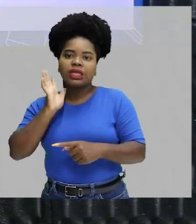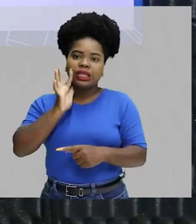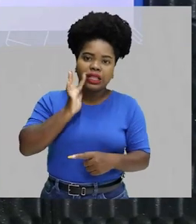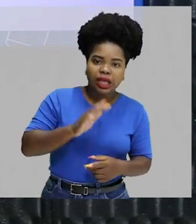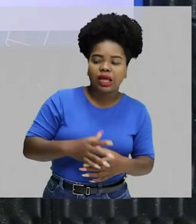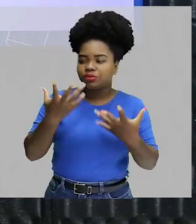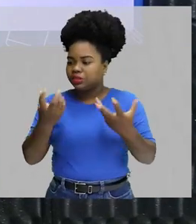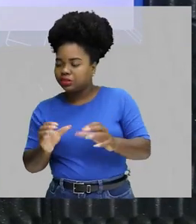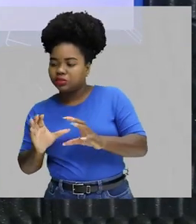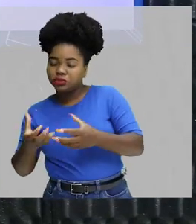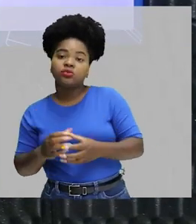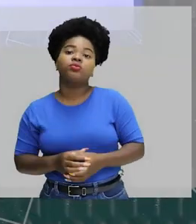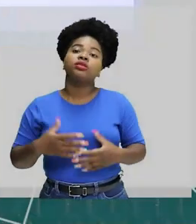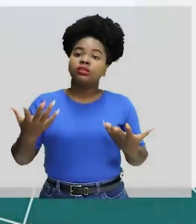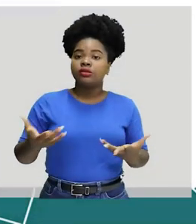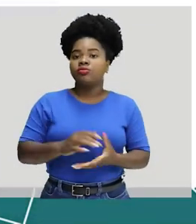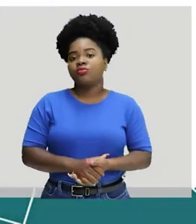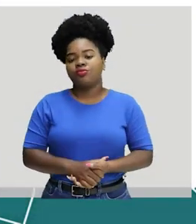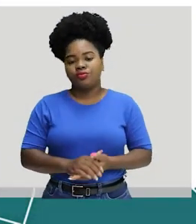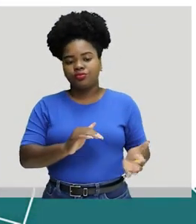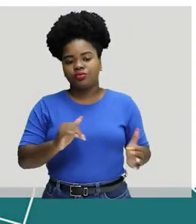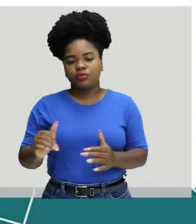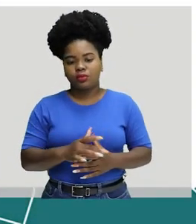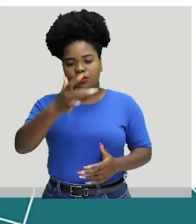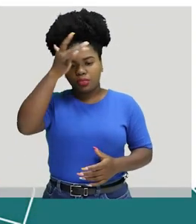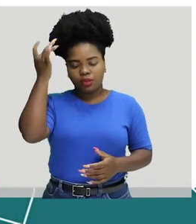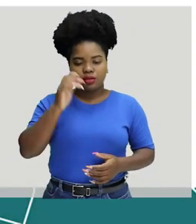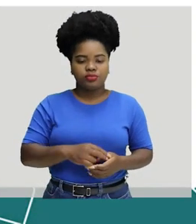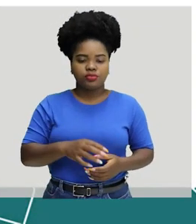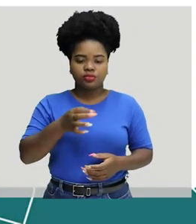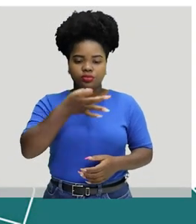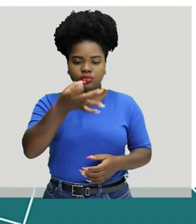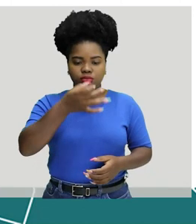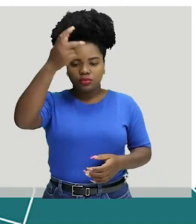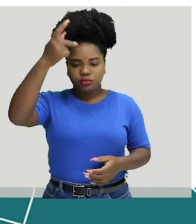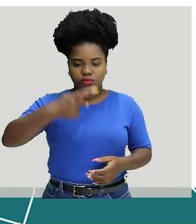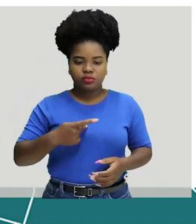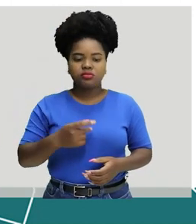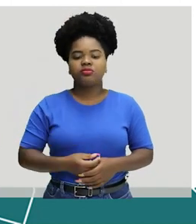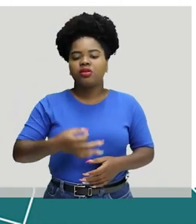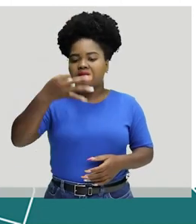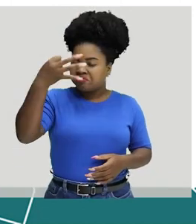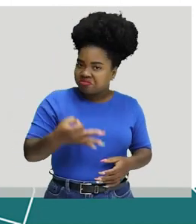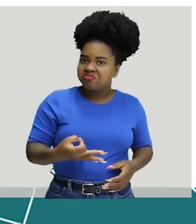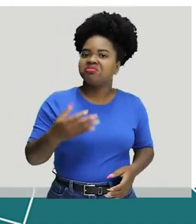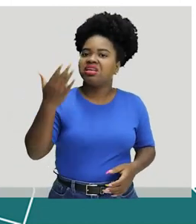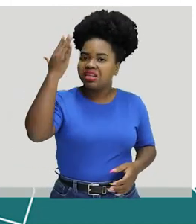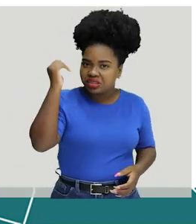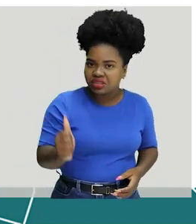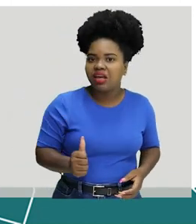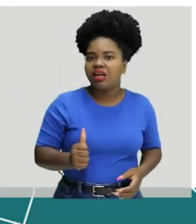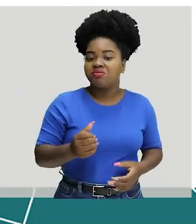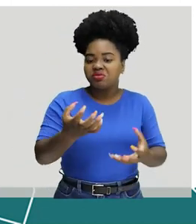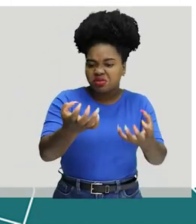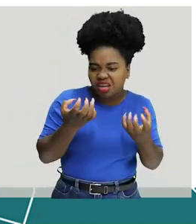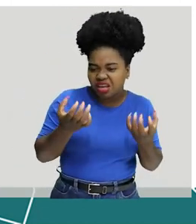grupo isso é muito complicado então a pessoa de opinião própria é definida ela sabe o que quer e também o